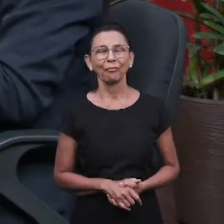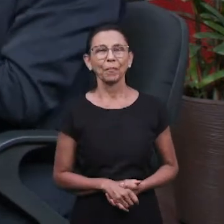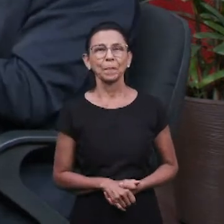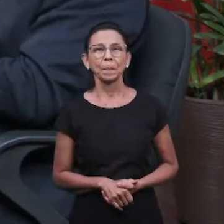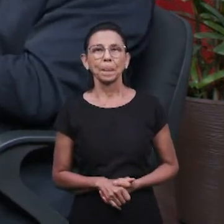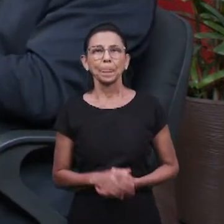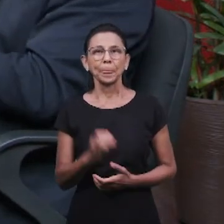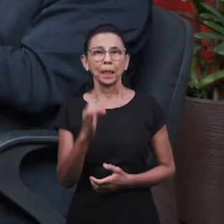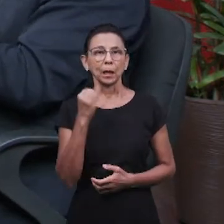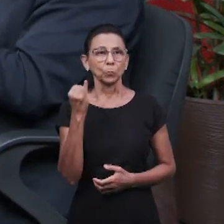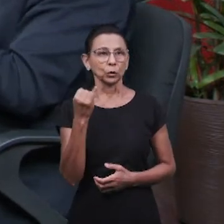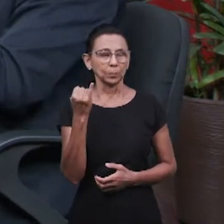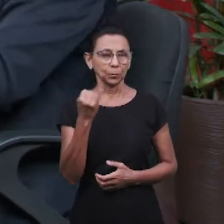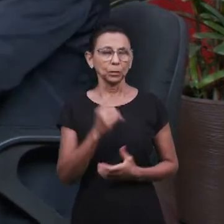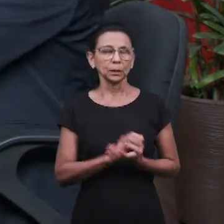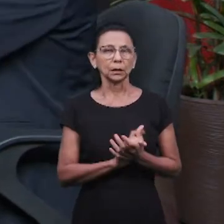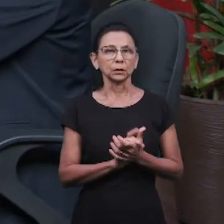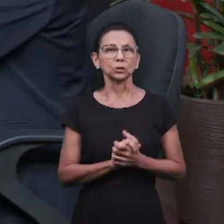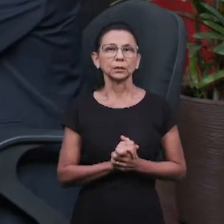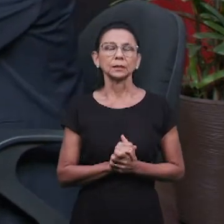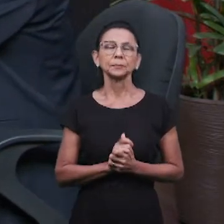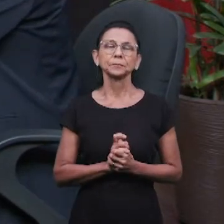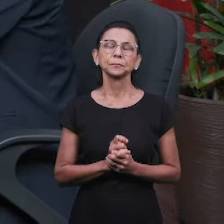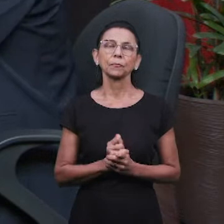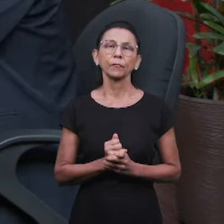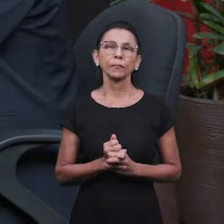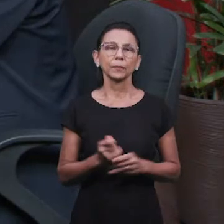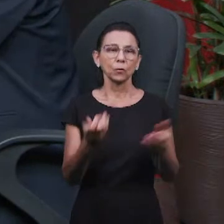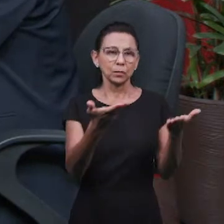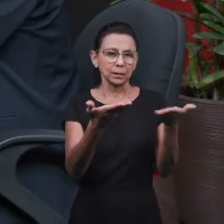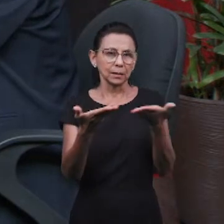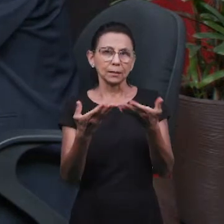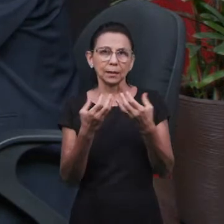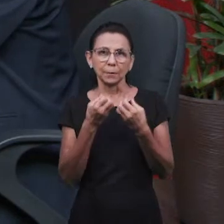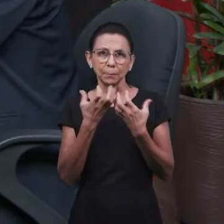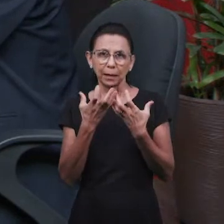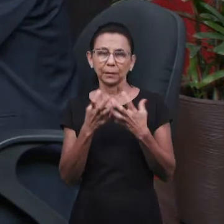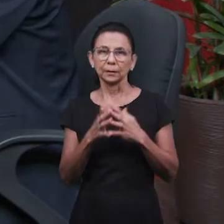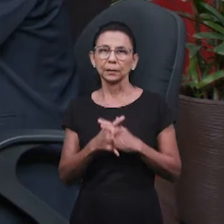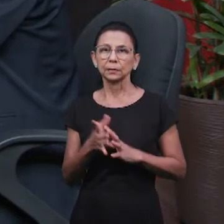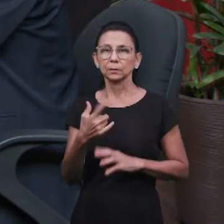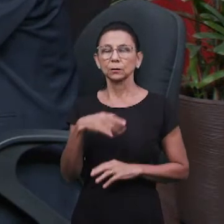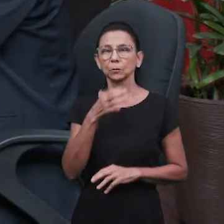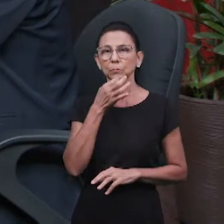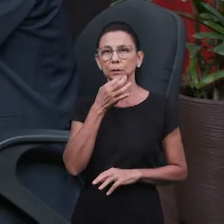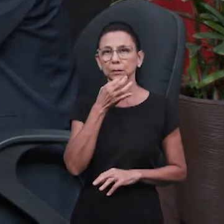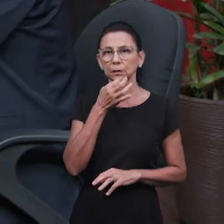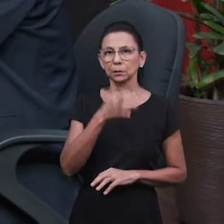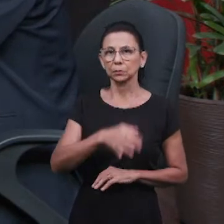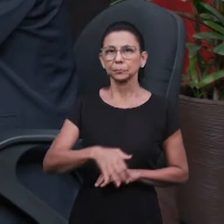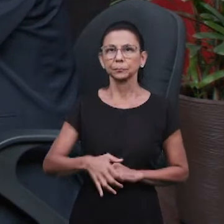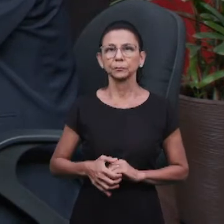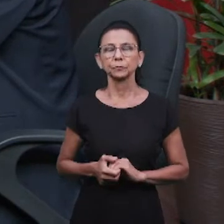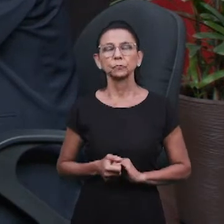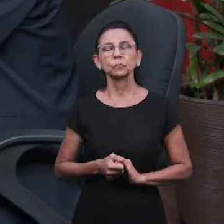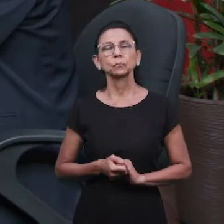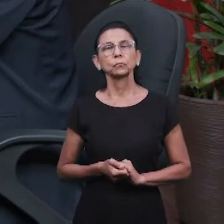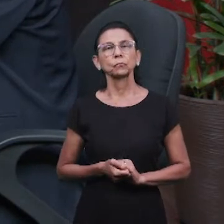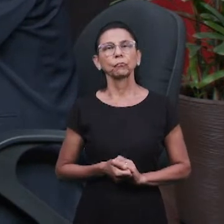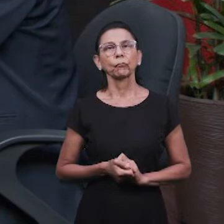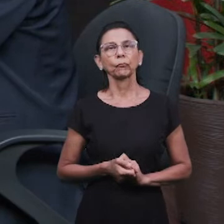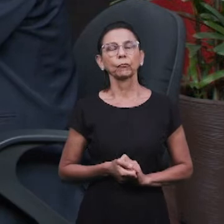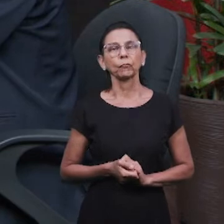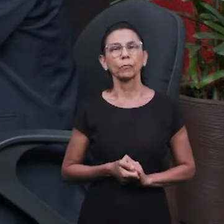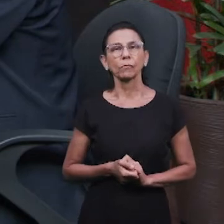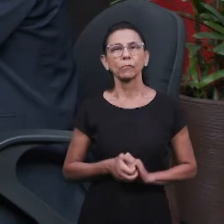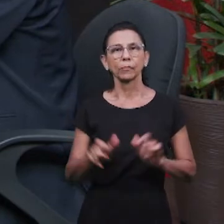Esse acolhimento é muito importante, como o senhor falou, né, pastor? Então, nós temos até sugerido que cada vez mais venha esse